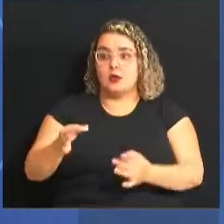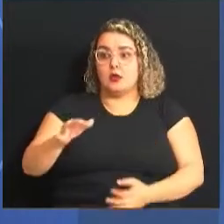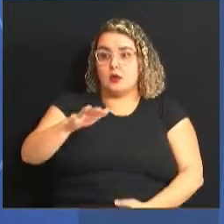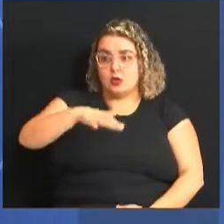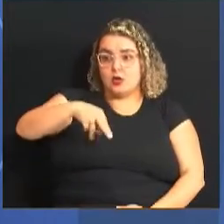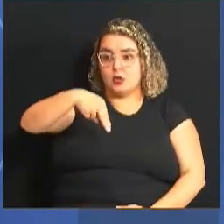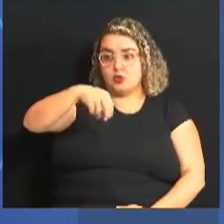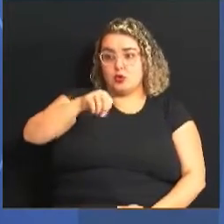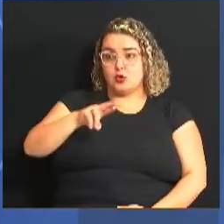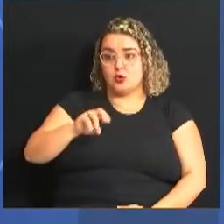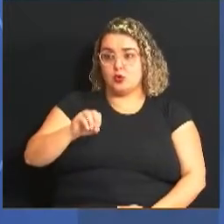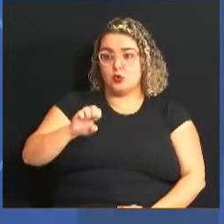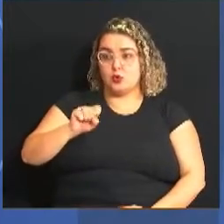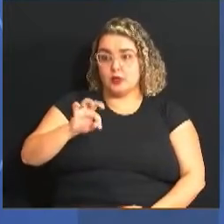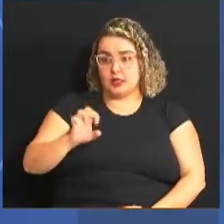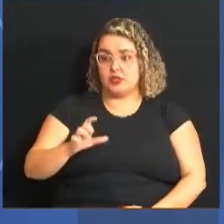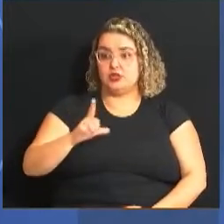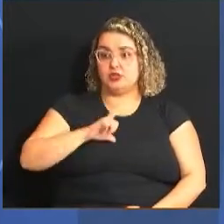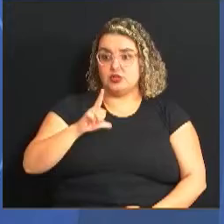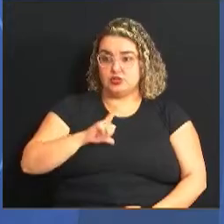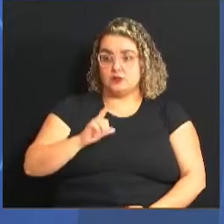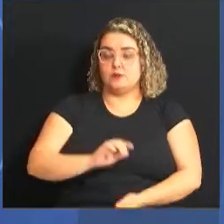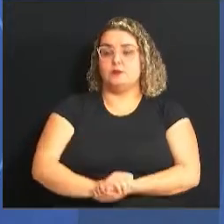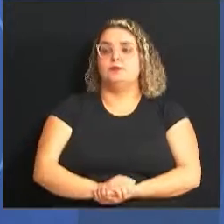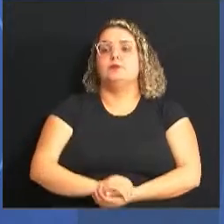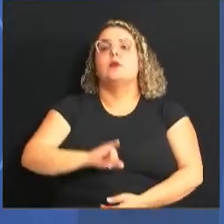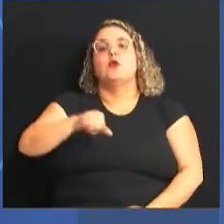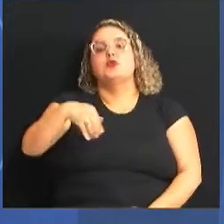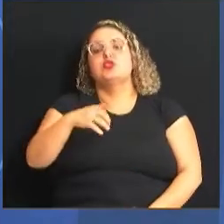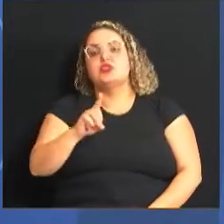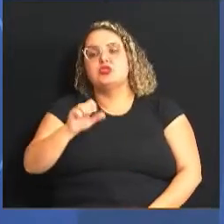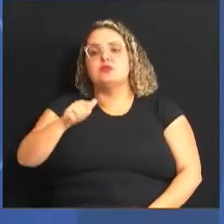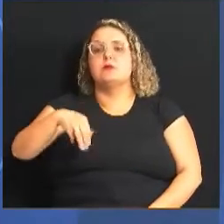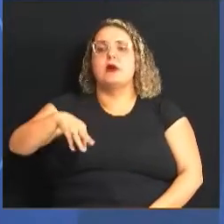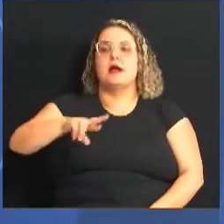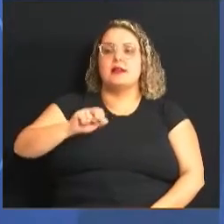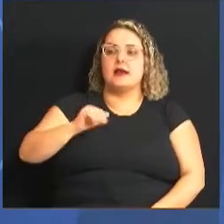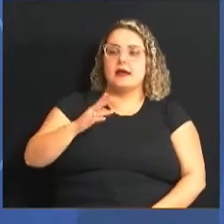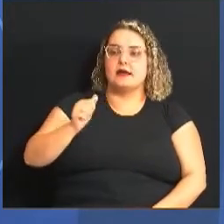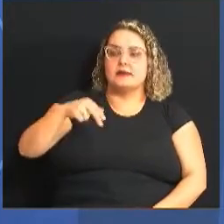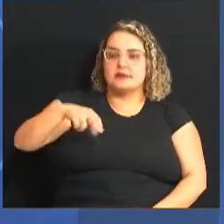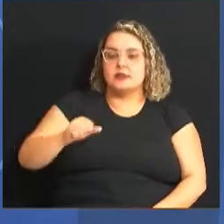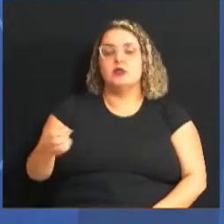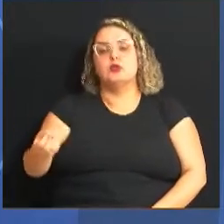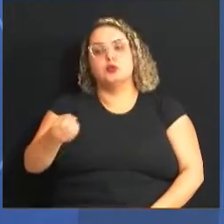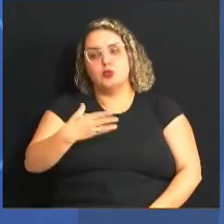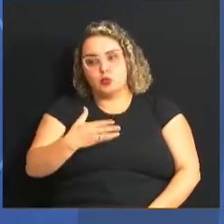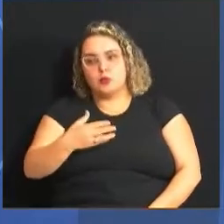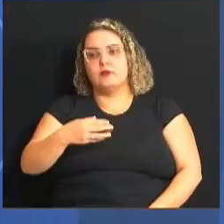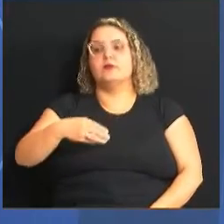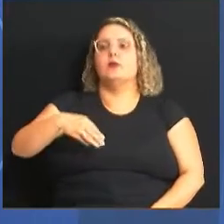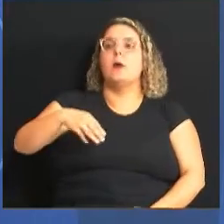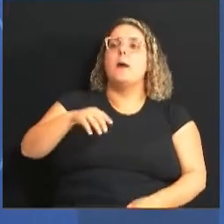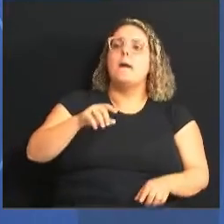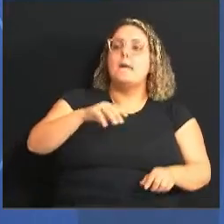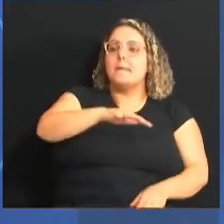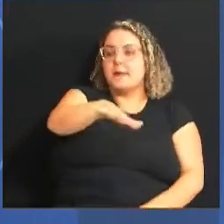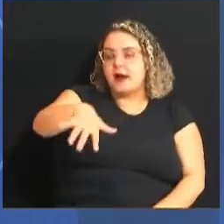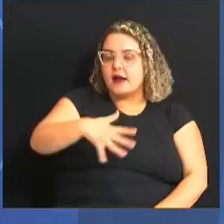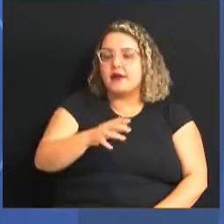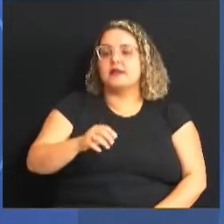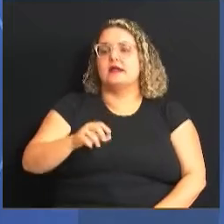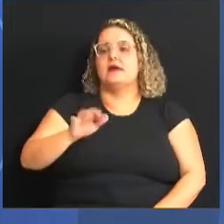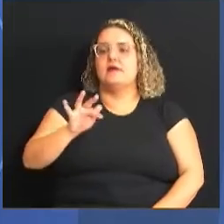nós temos, olha, o Jardim Maracanã, Novo Maracanã, Parque da Fazenda, Parque